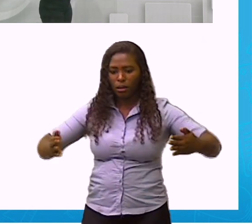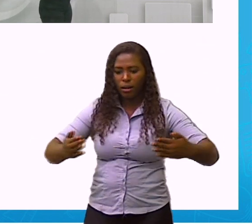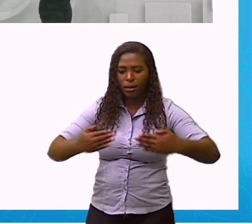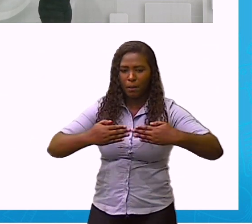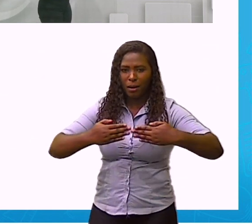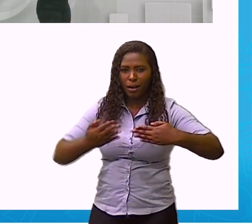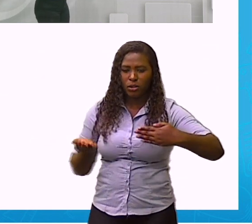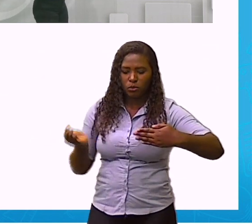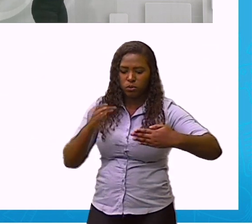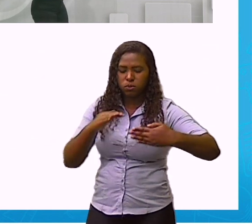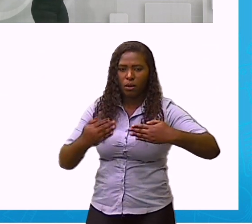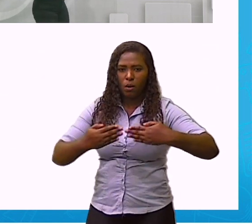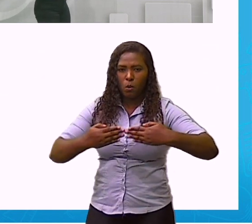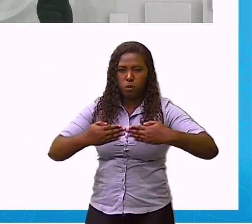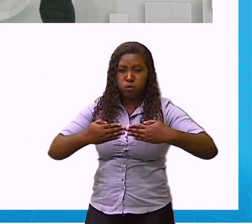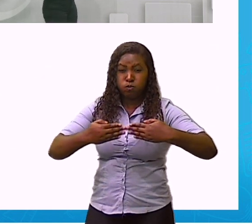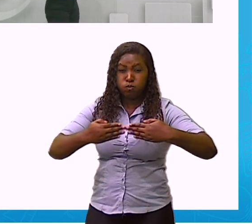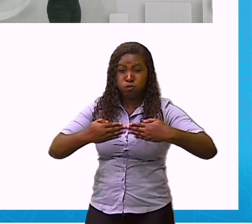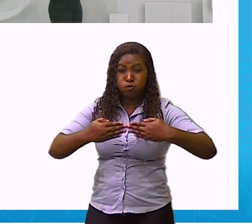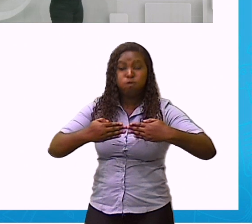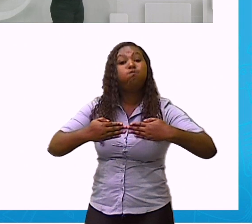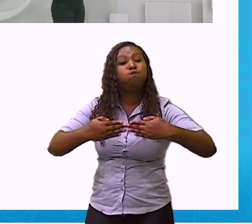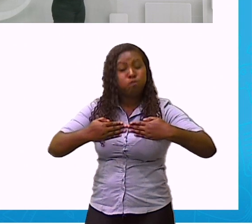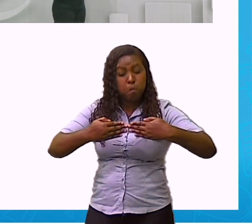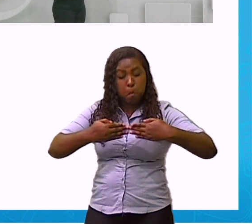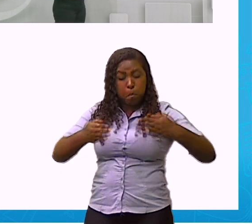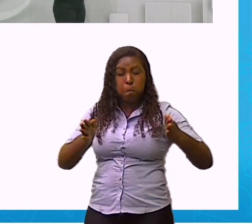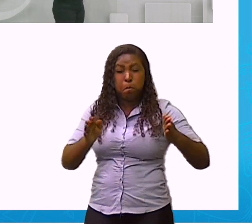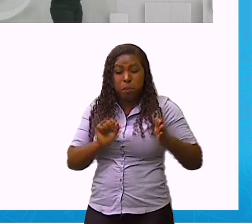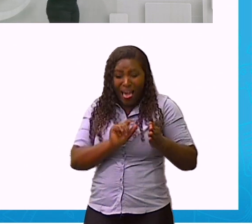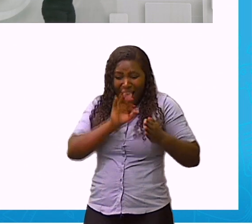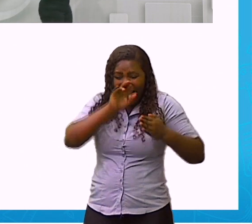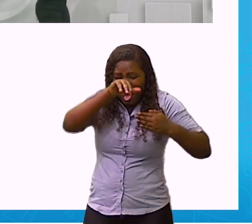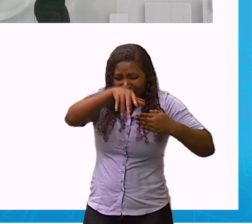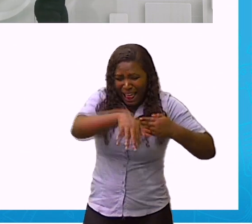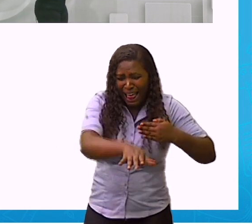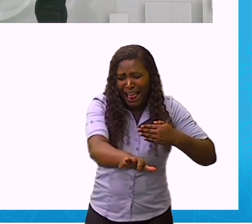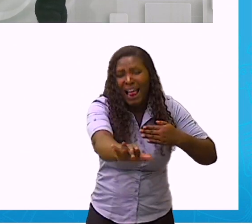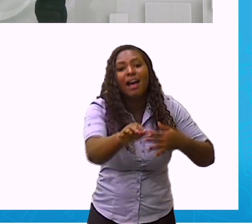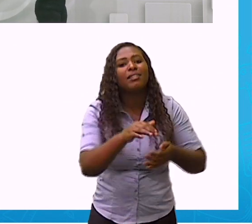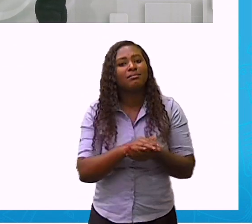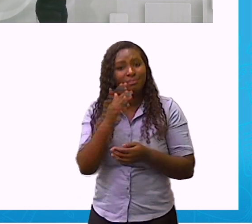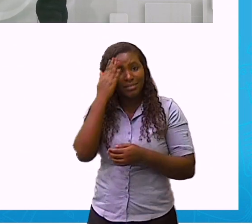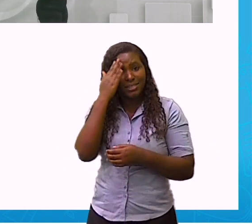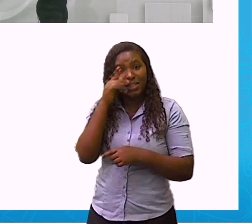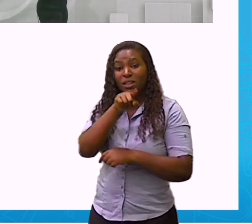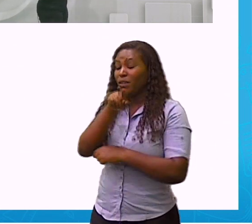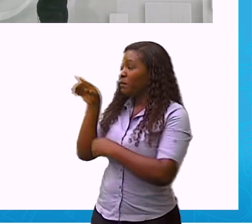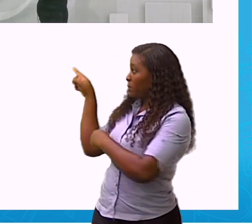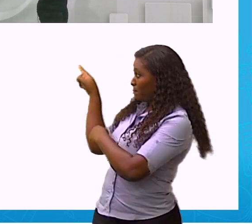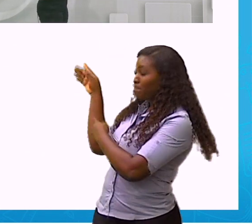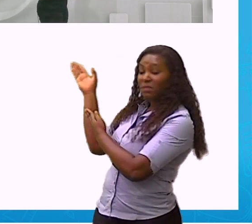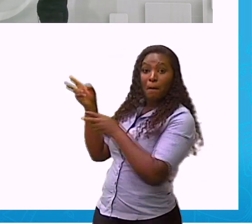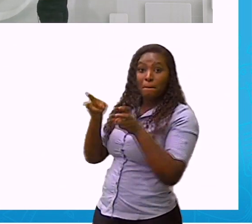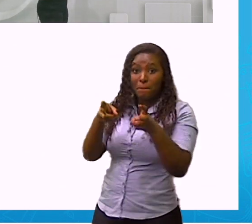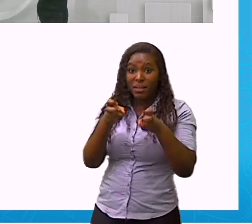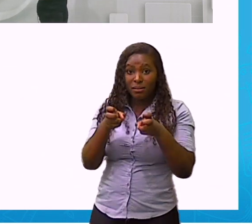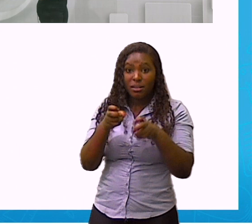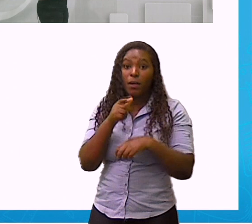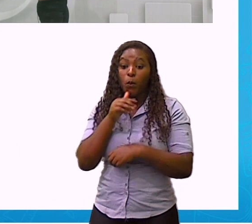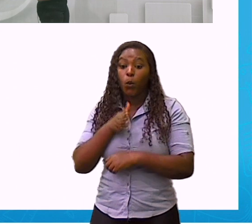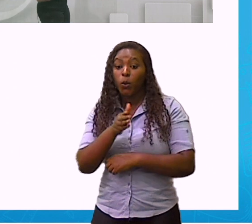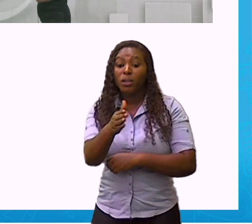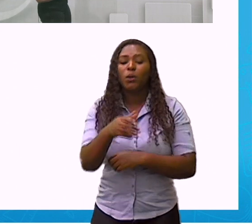o acidente. Então perceba que aqui o rio, ele tá, aqui você não consegue ver se ele